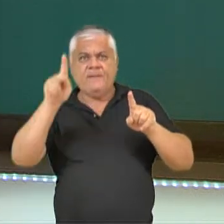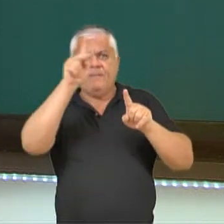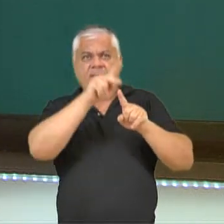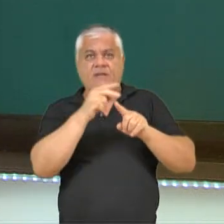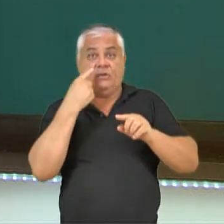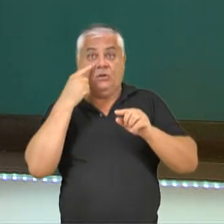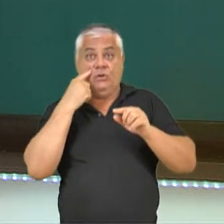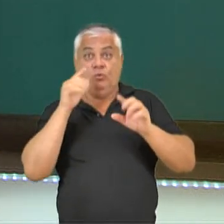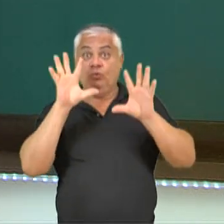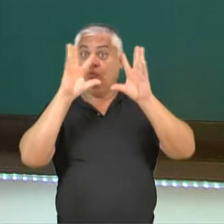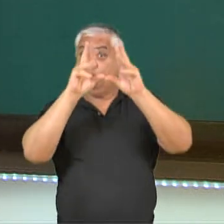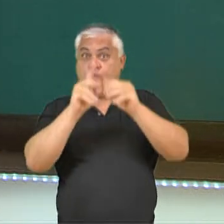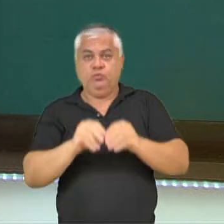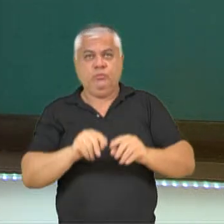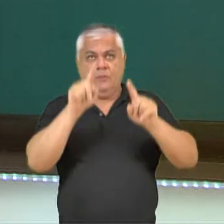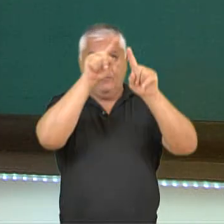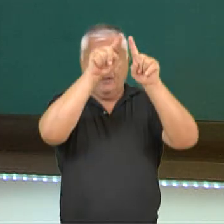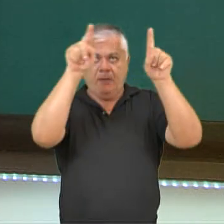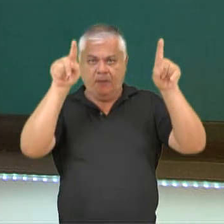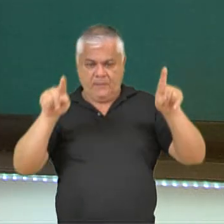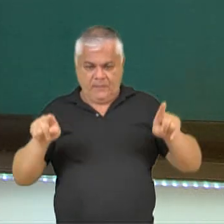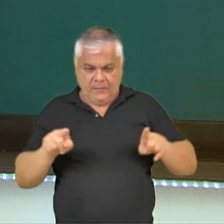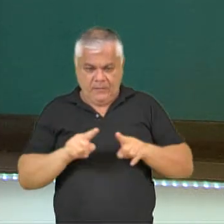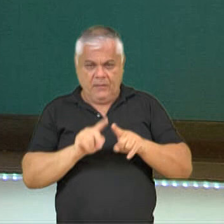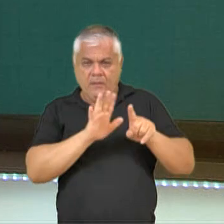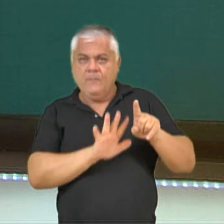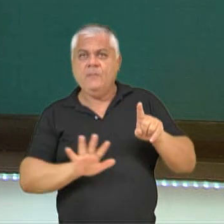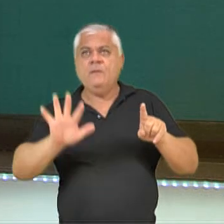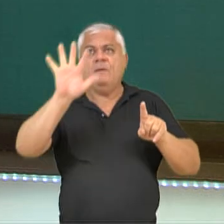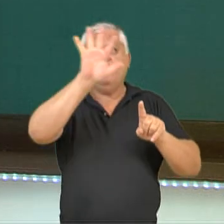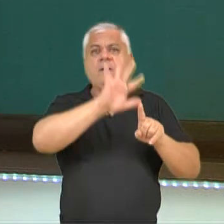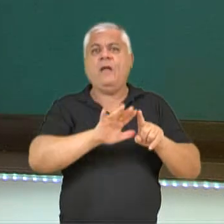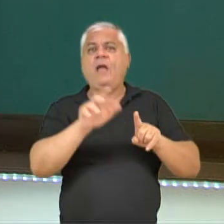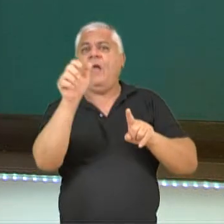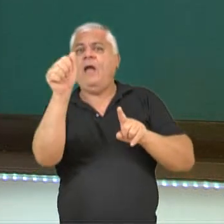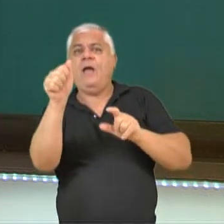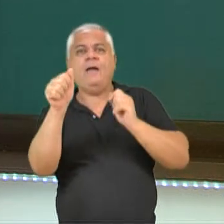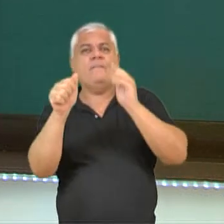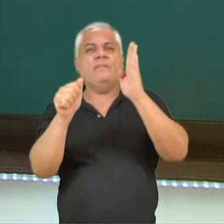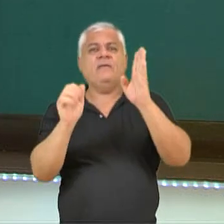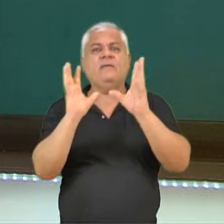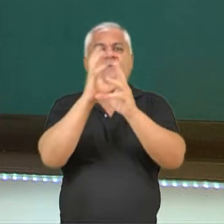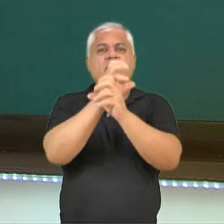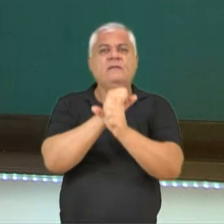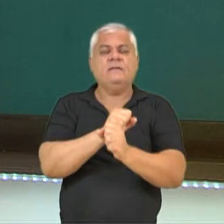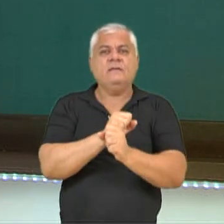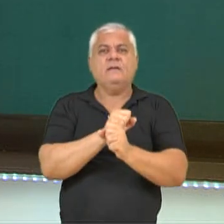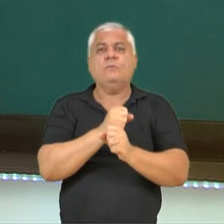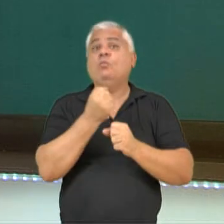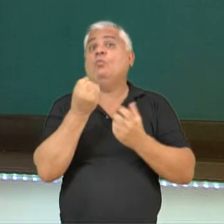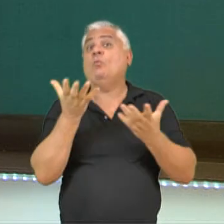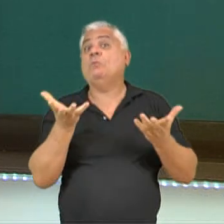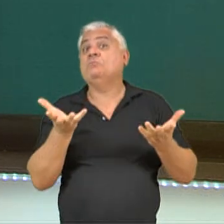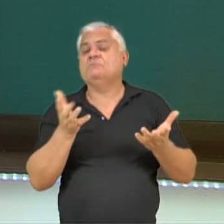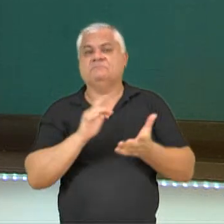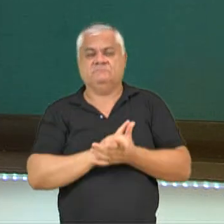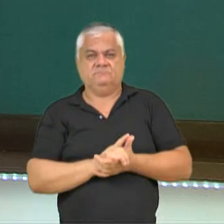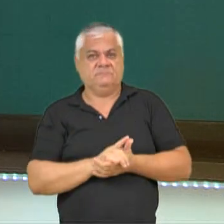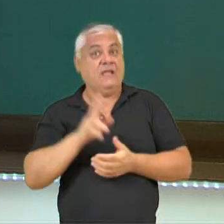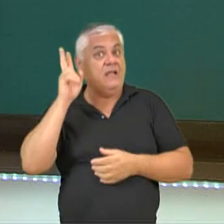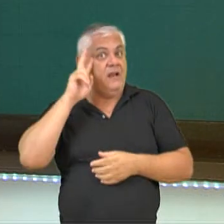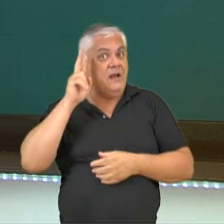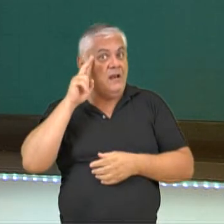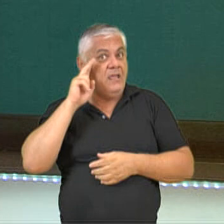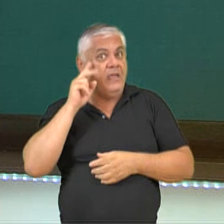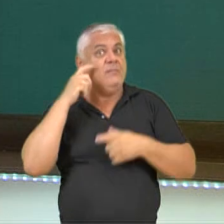grandão, ó. O quadrado grandão que mede A mais B. E eu quero a área desse quadrado, tá bom? Lembrando que a